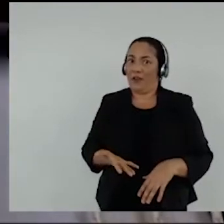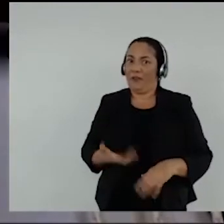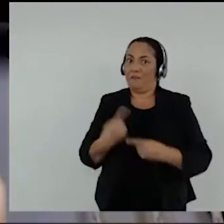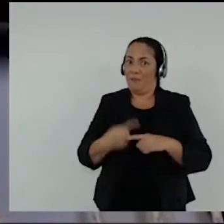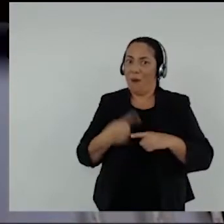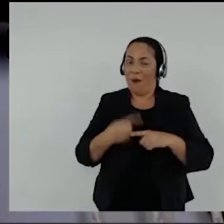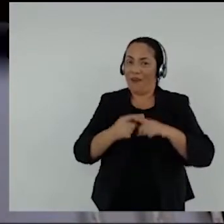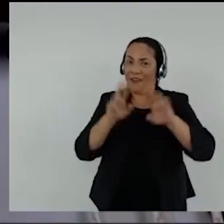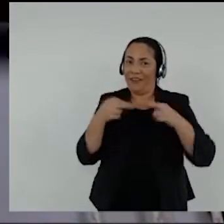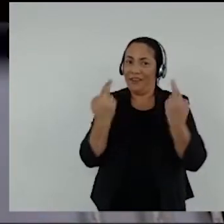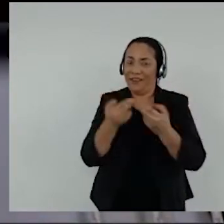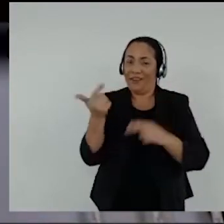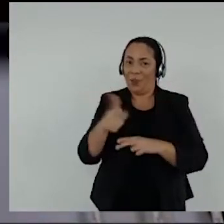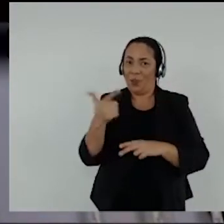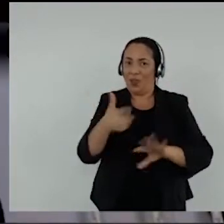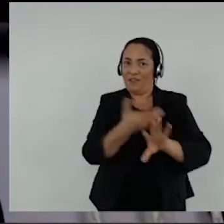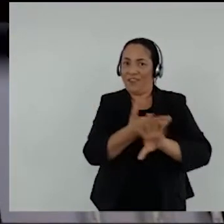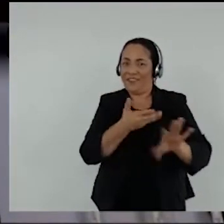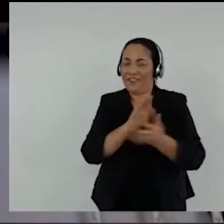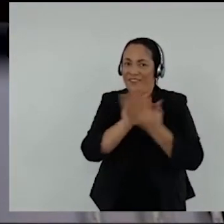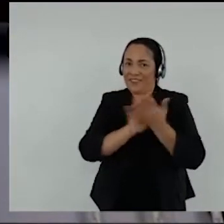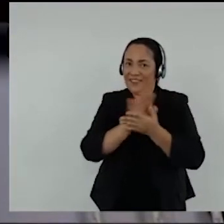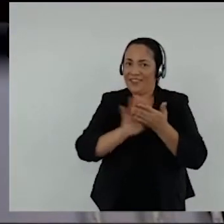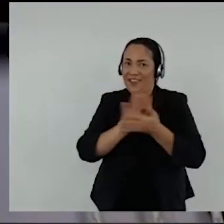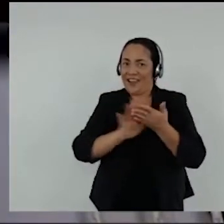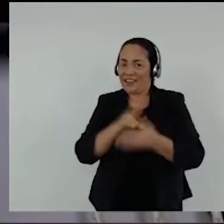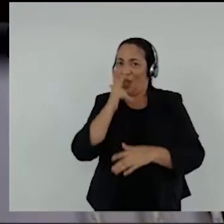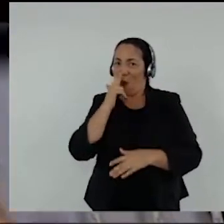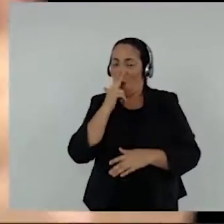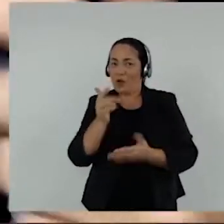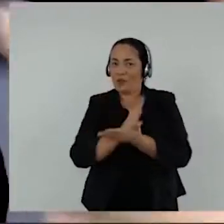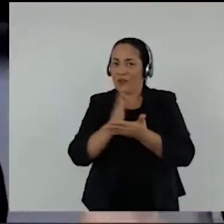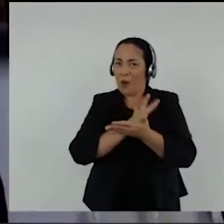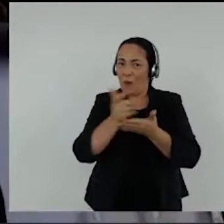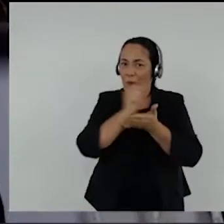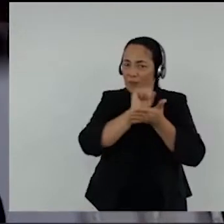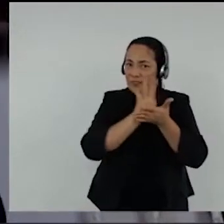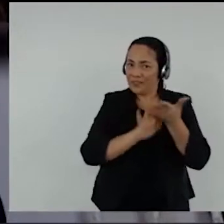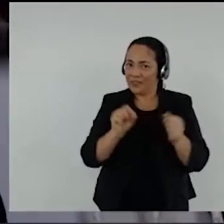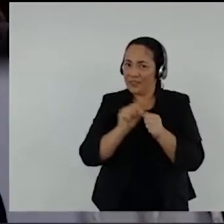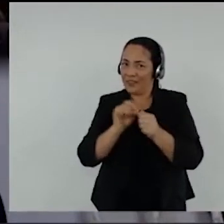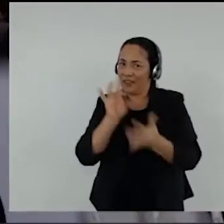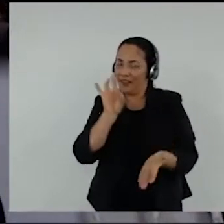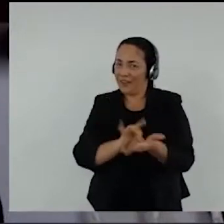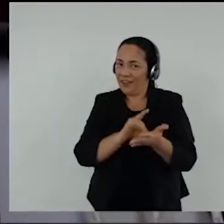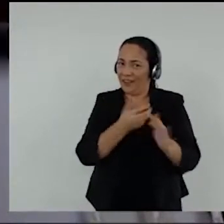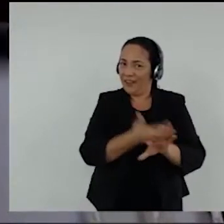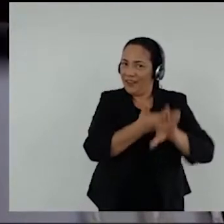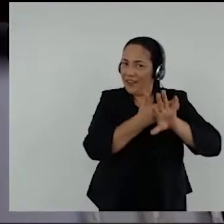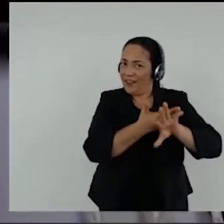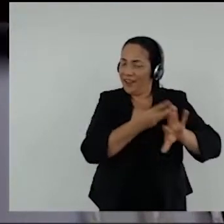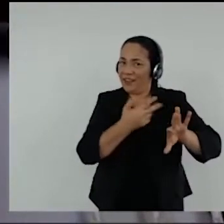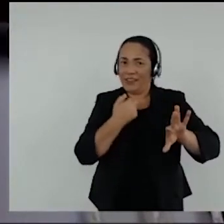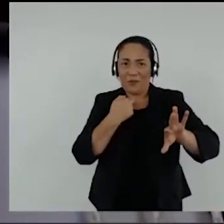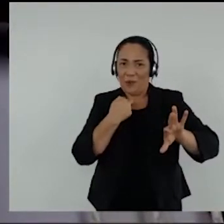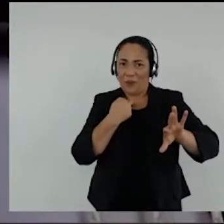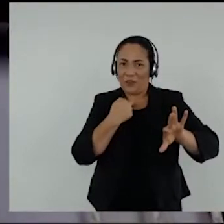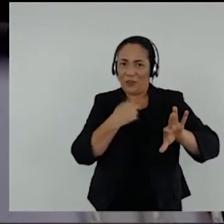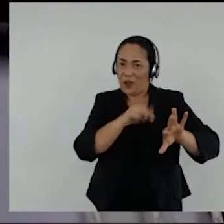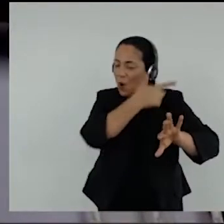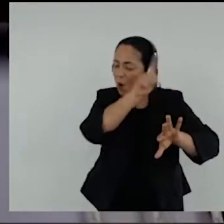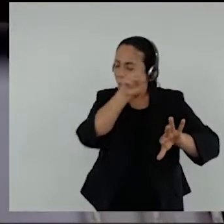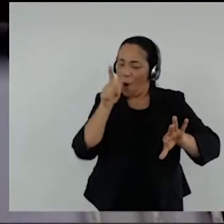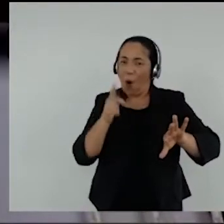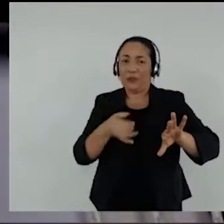há determinados atos que não podem ser realizados de forma virtual. E aí, eu acho